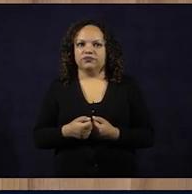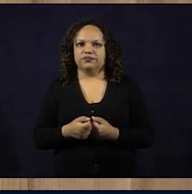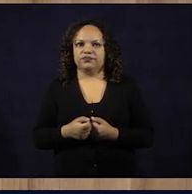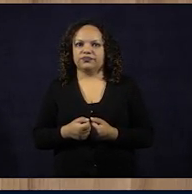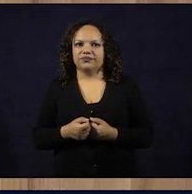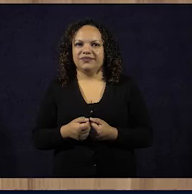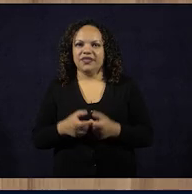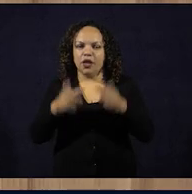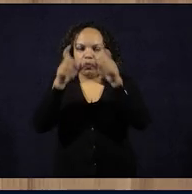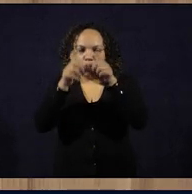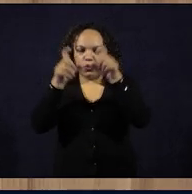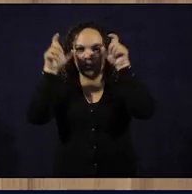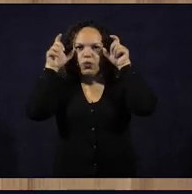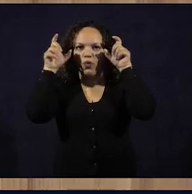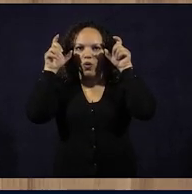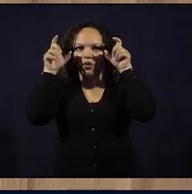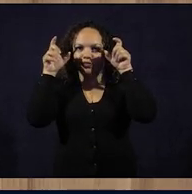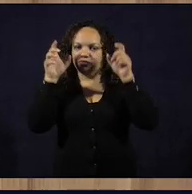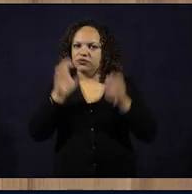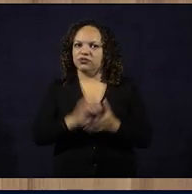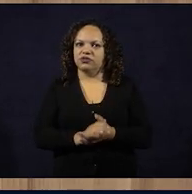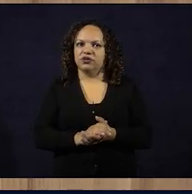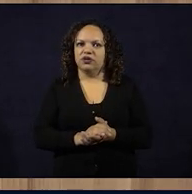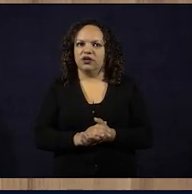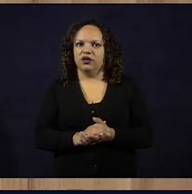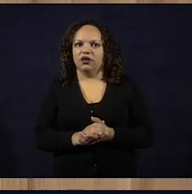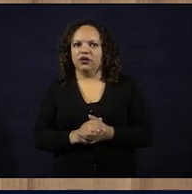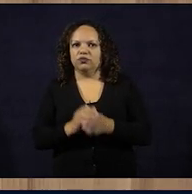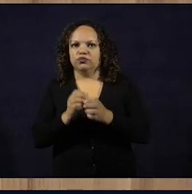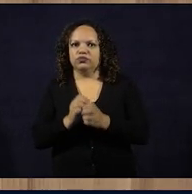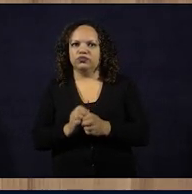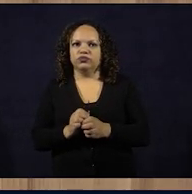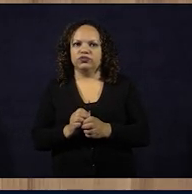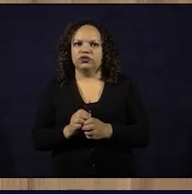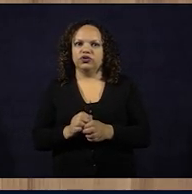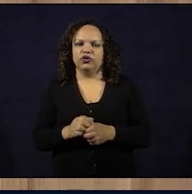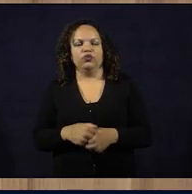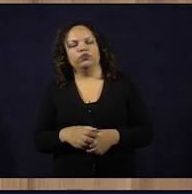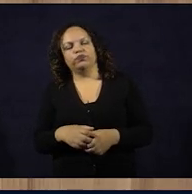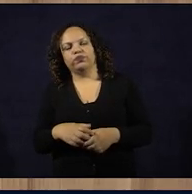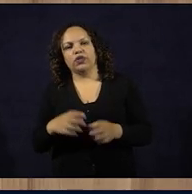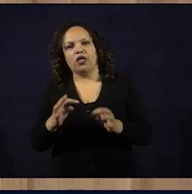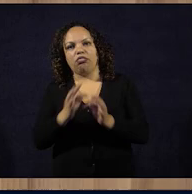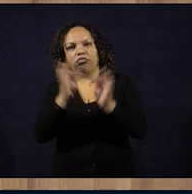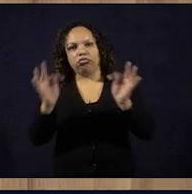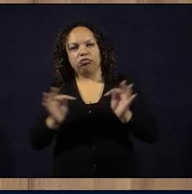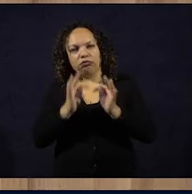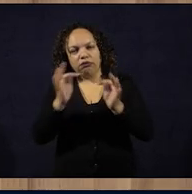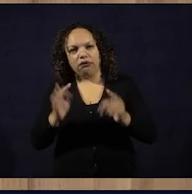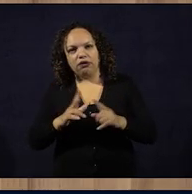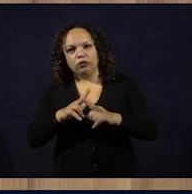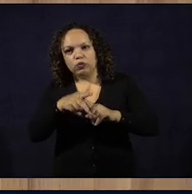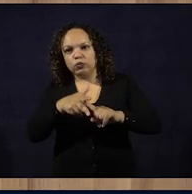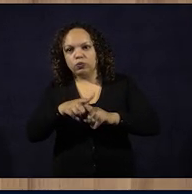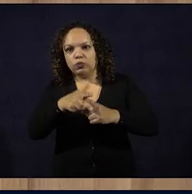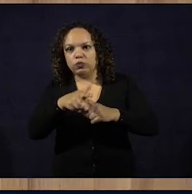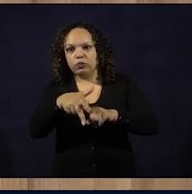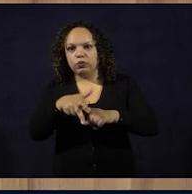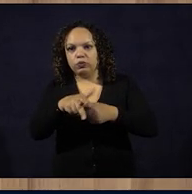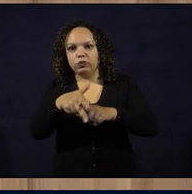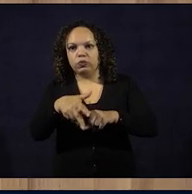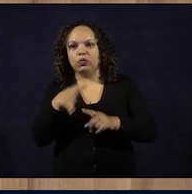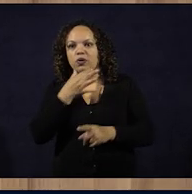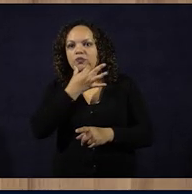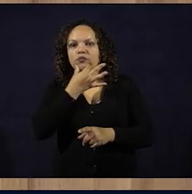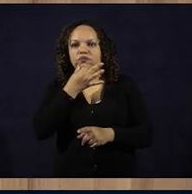de realidade virtual ali realidade na hora aumentada e o técnico consegue consertar o trator dentro